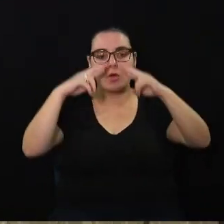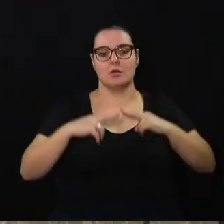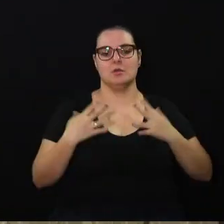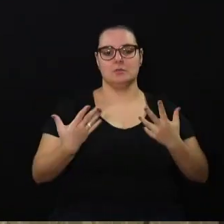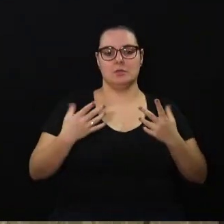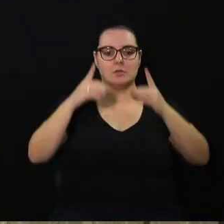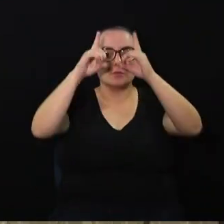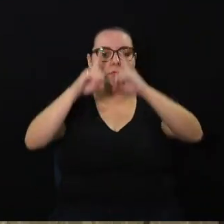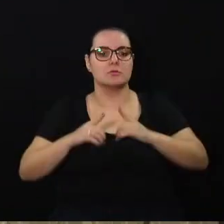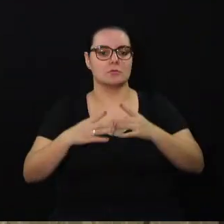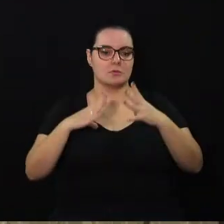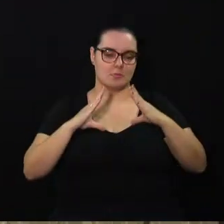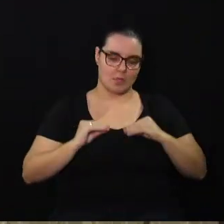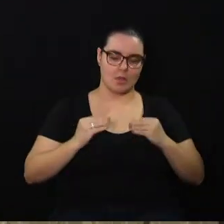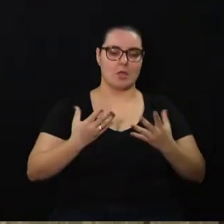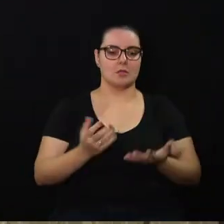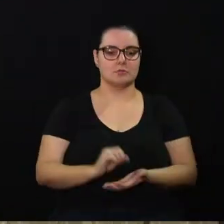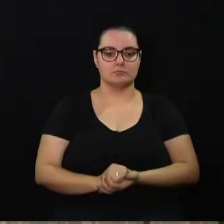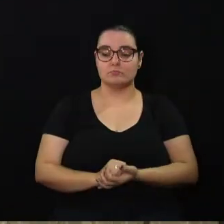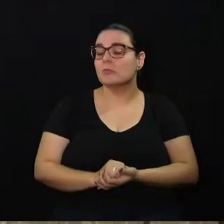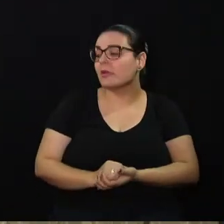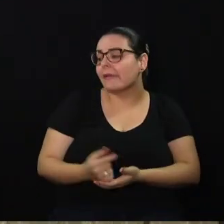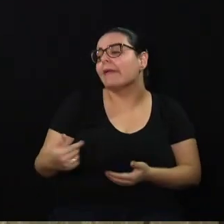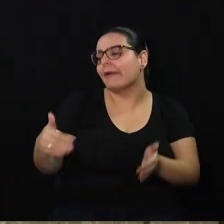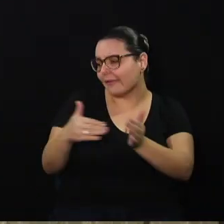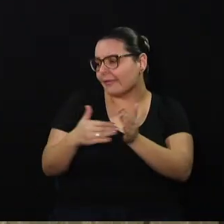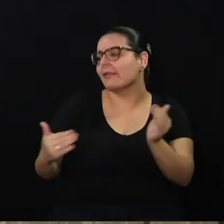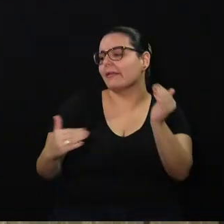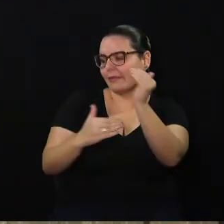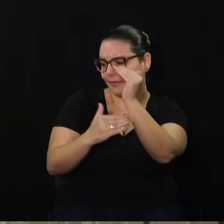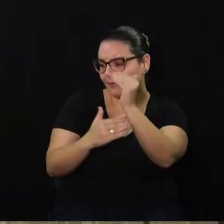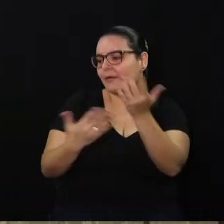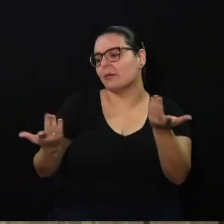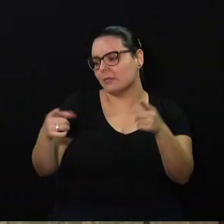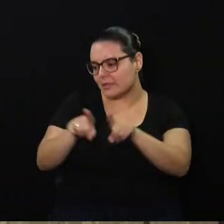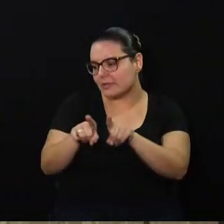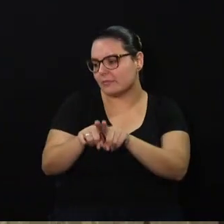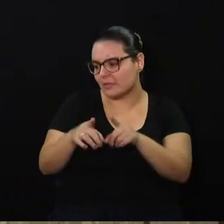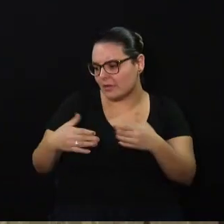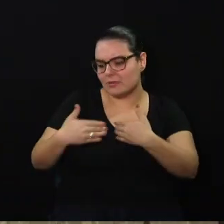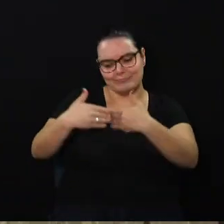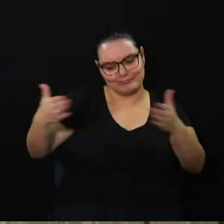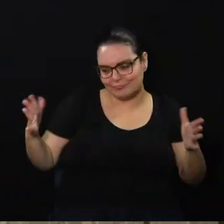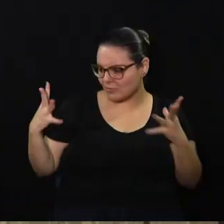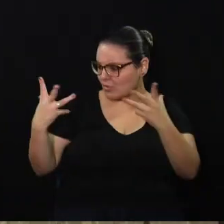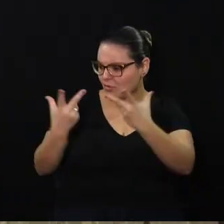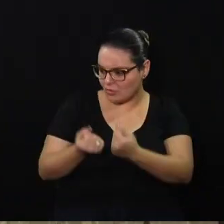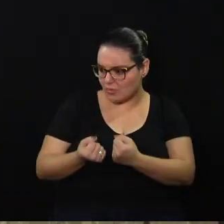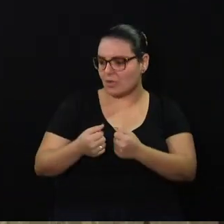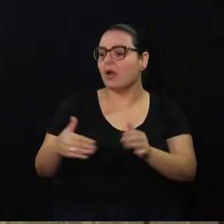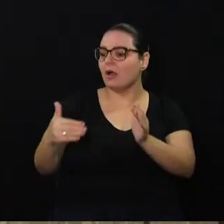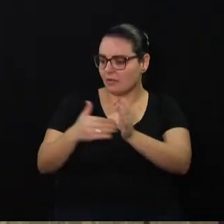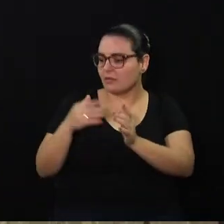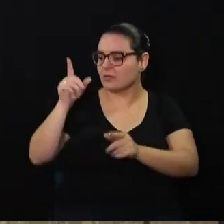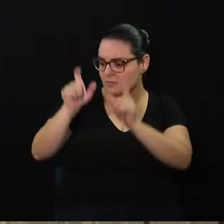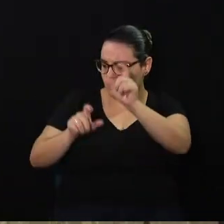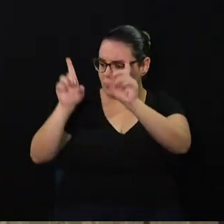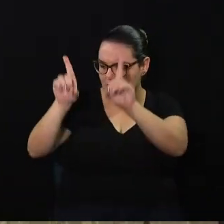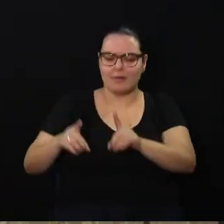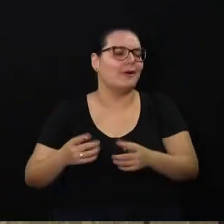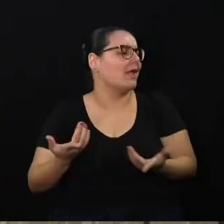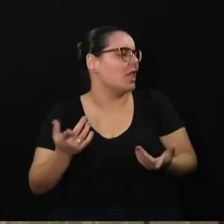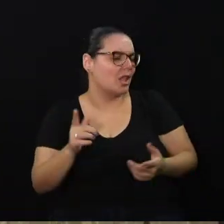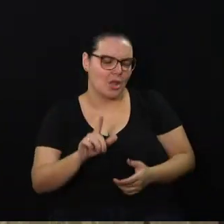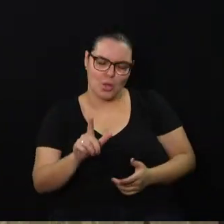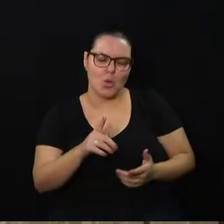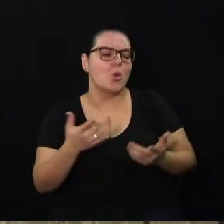com a dignidade que elas merecem e até aqui na câmara de vereadores as portas estão sempre abertas para todas as pessoas incluindo as que têm deficiência sem dúvida